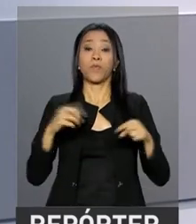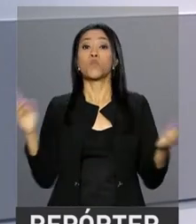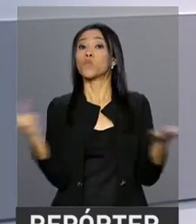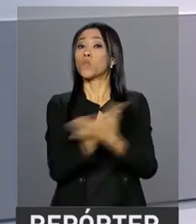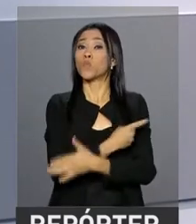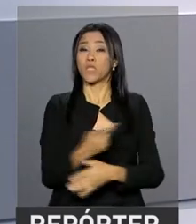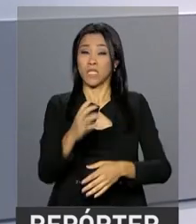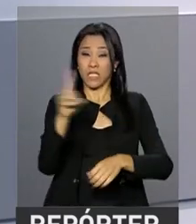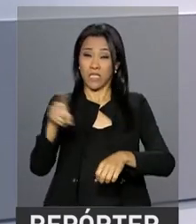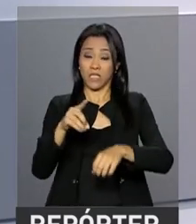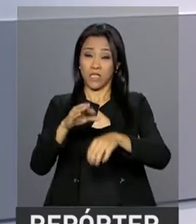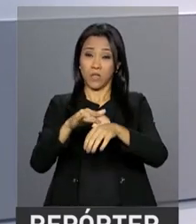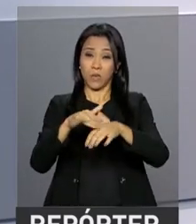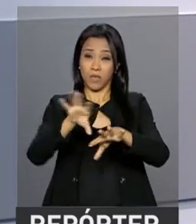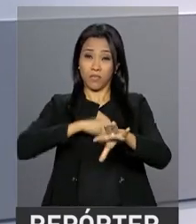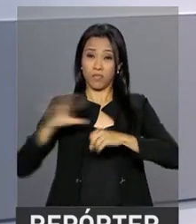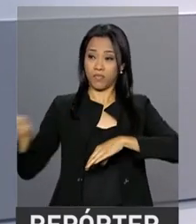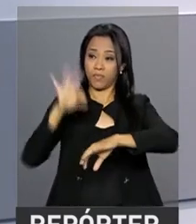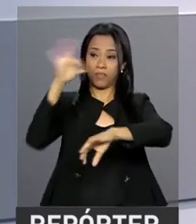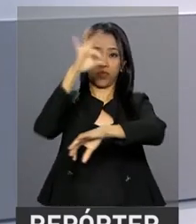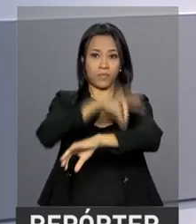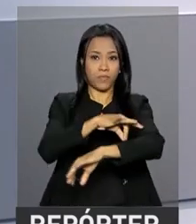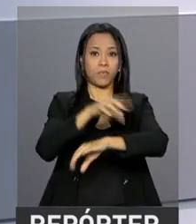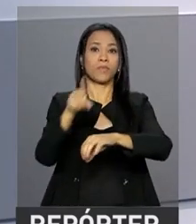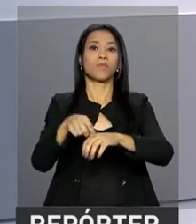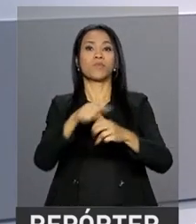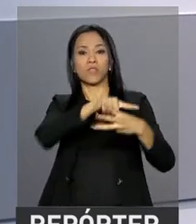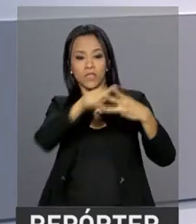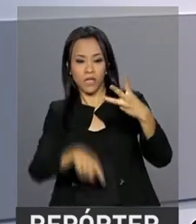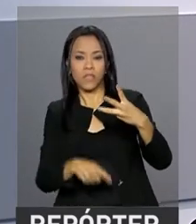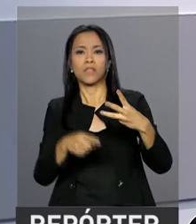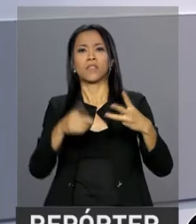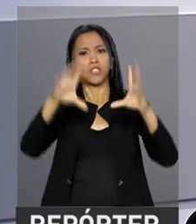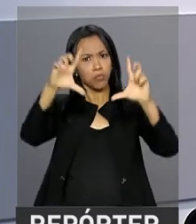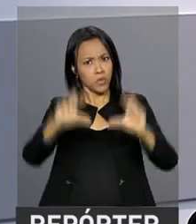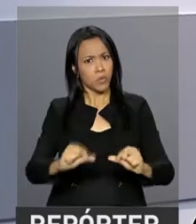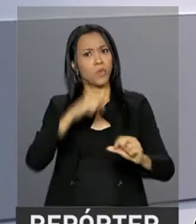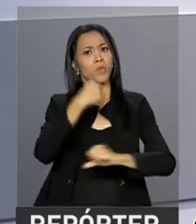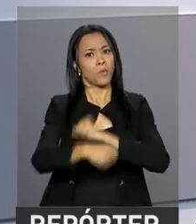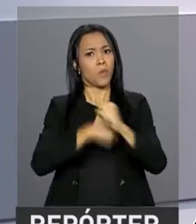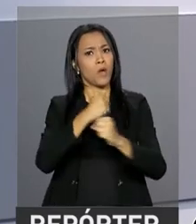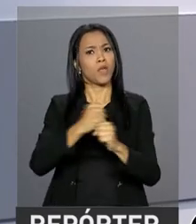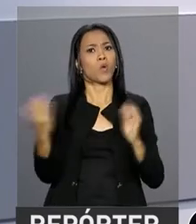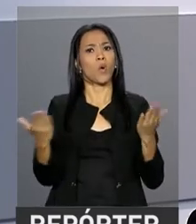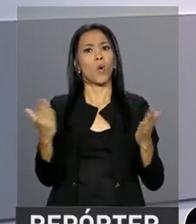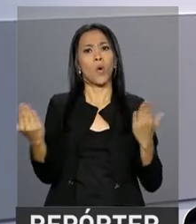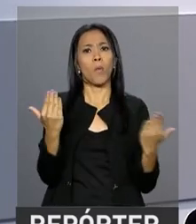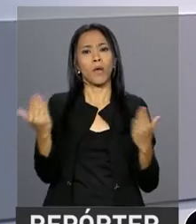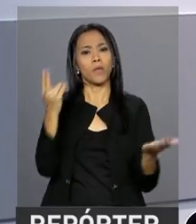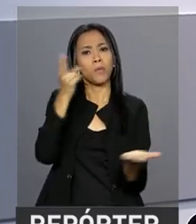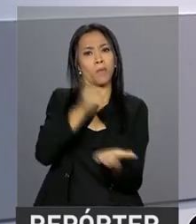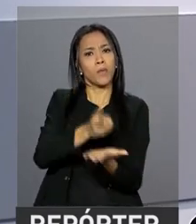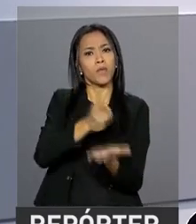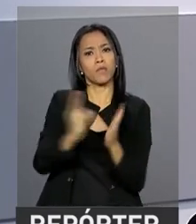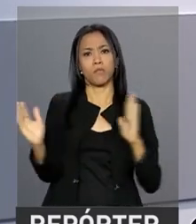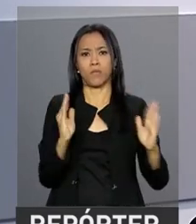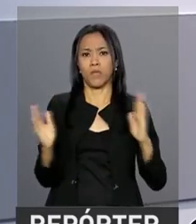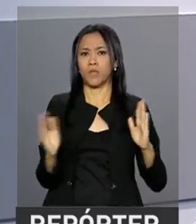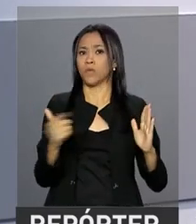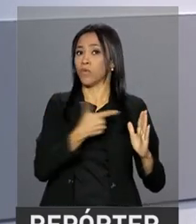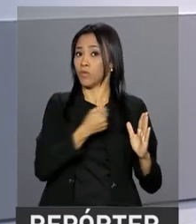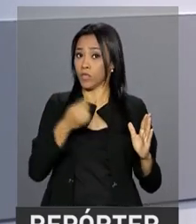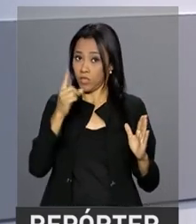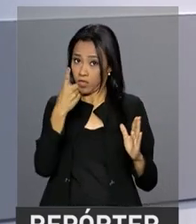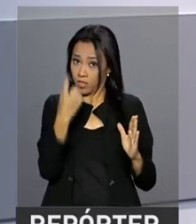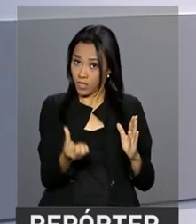dengue, zika e chikungunya registraram queda nos primeiros meses do ano na comparação com o mesmo período de 2016. De acordo